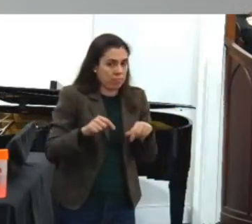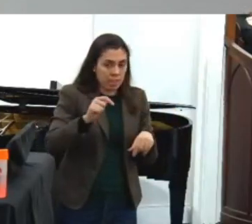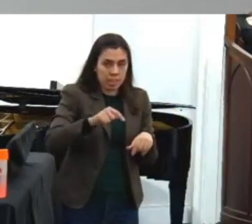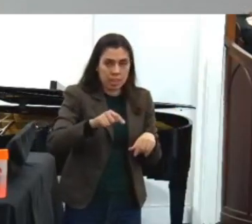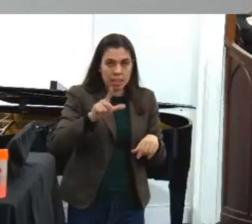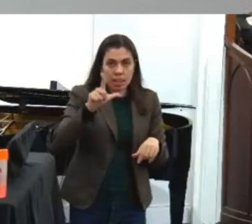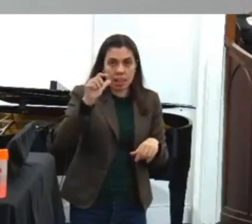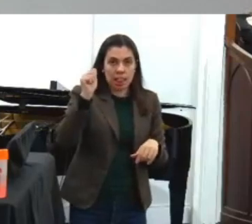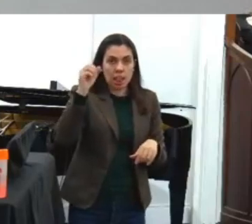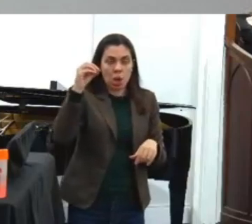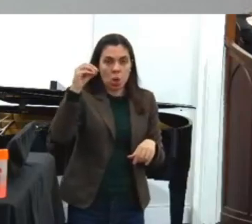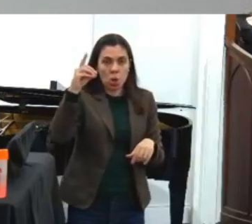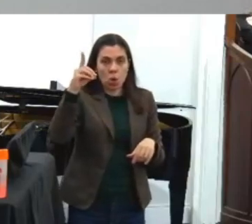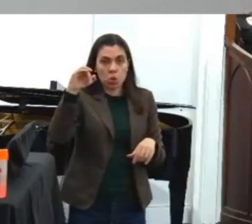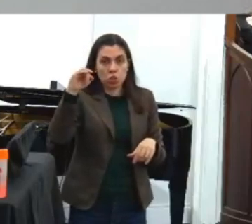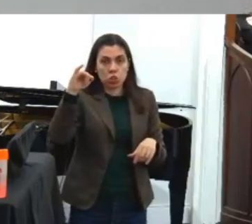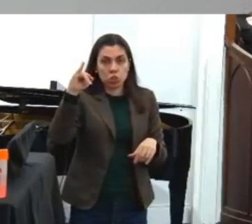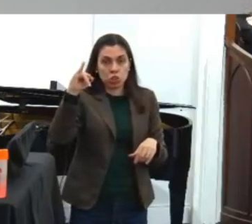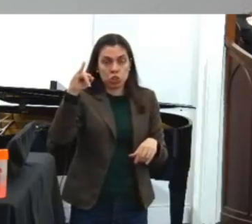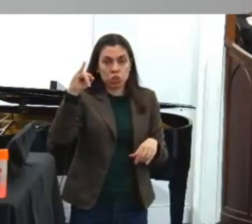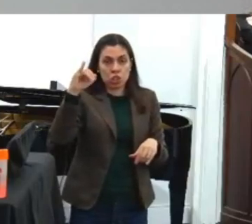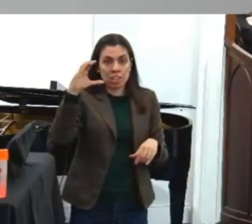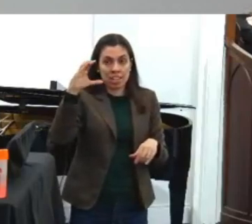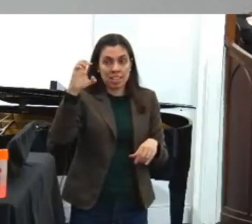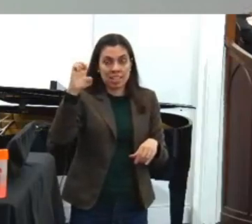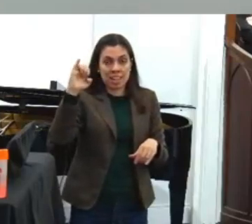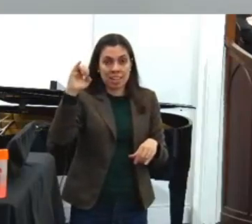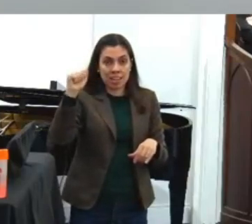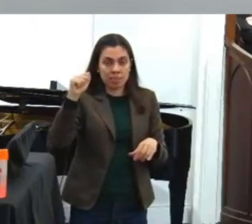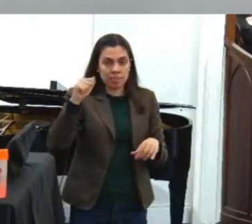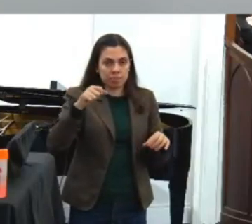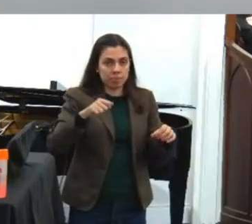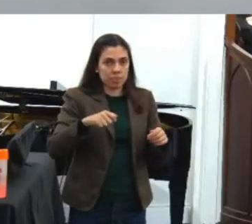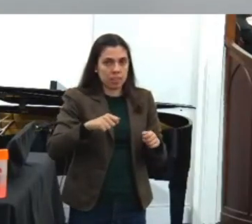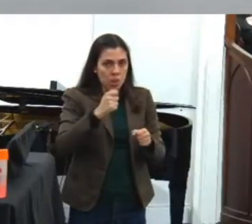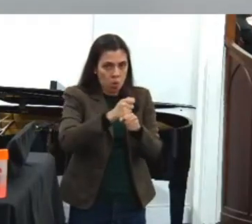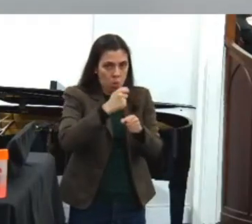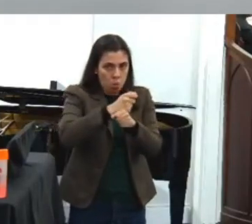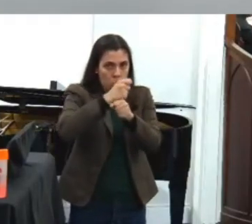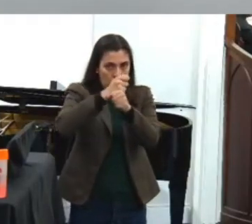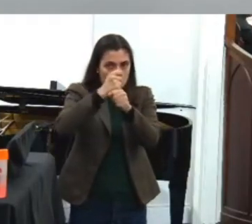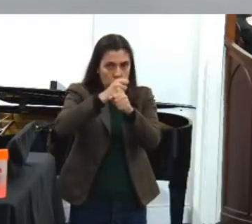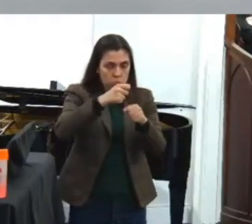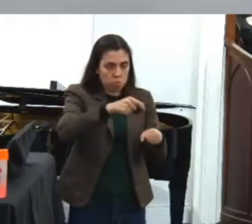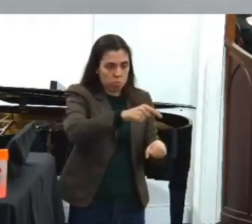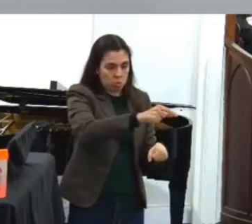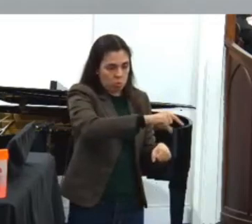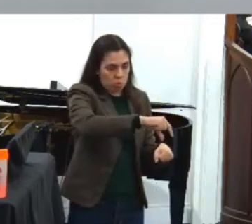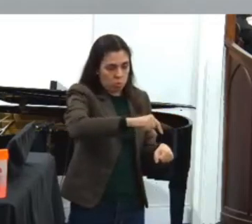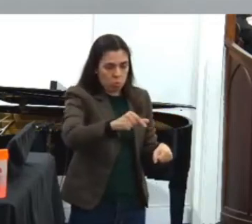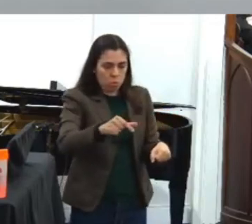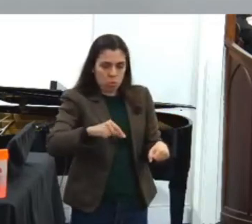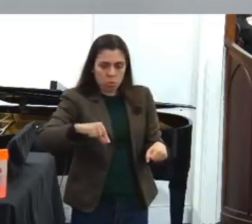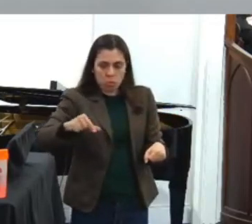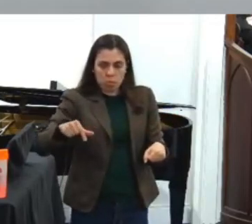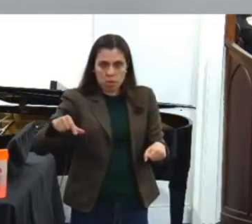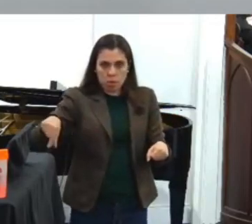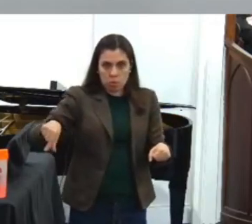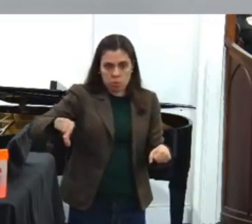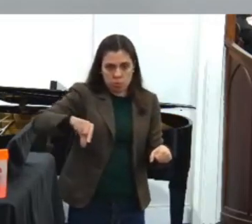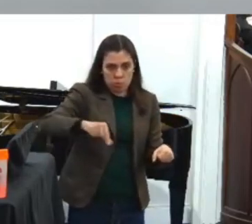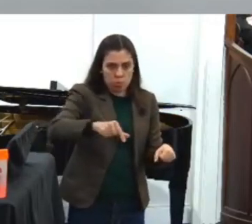de Laodiceia. Mas essa água chegava suja, e ela não era